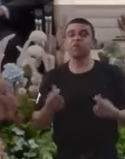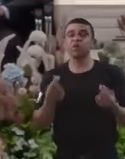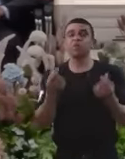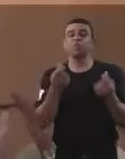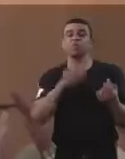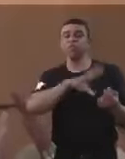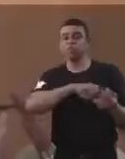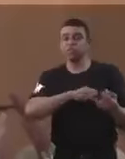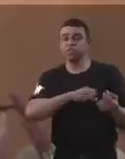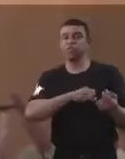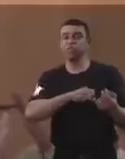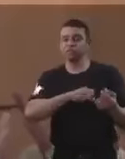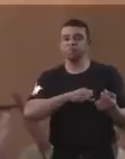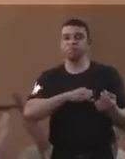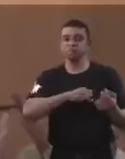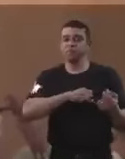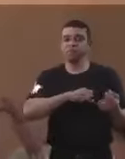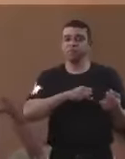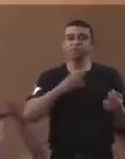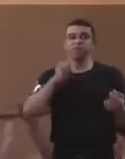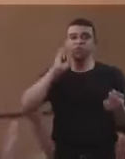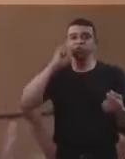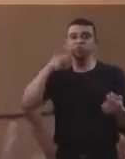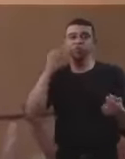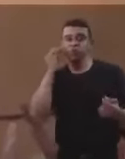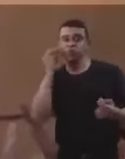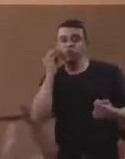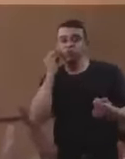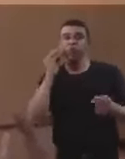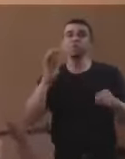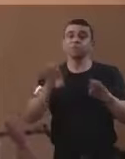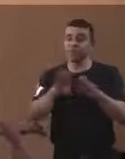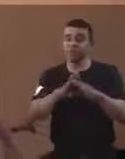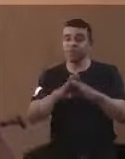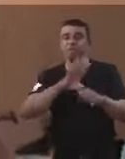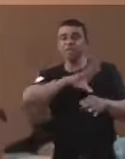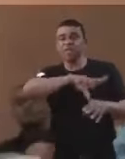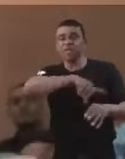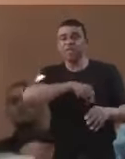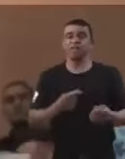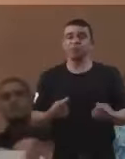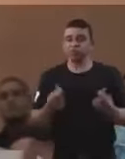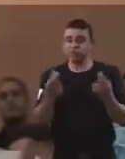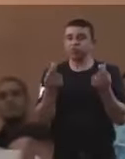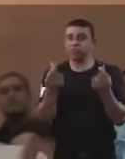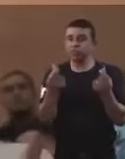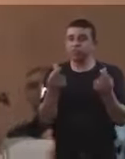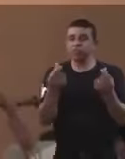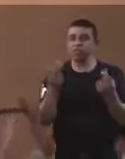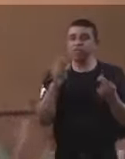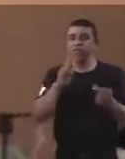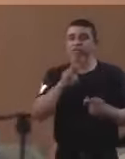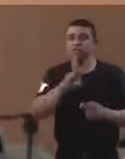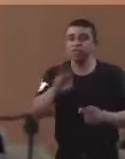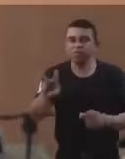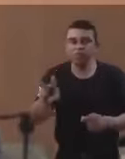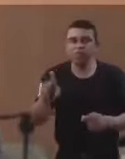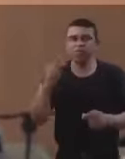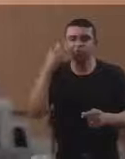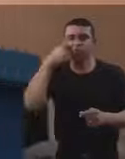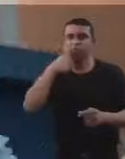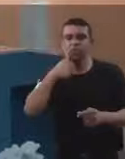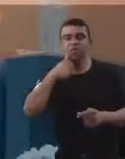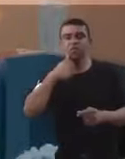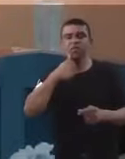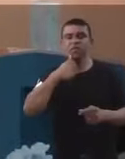Judas viu a mulher ofertando um perfume e disse, isso aí é 300. Só que quando ele saiu dali, alguém